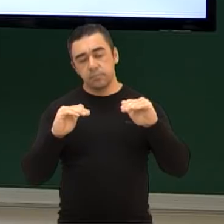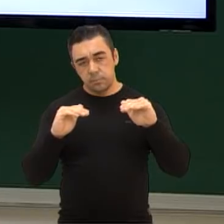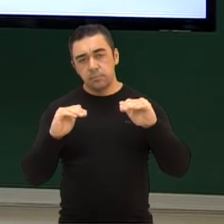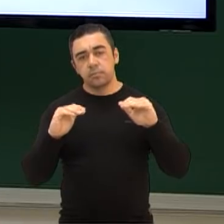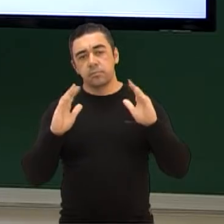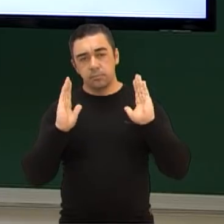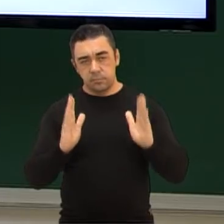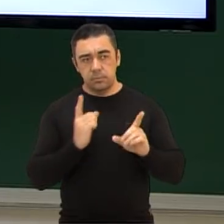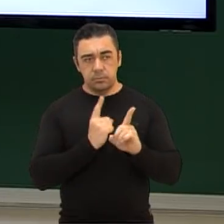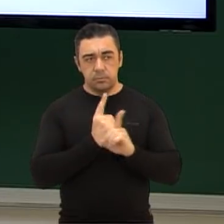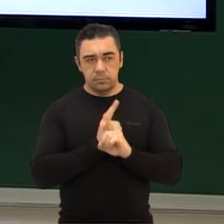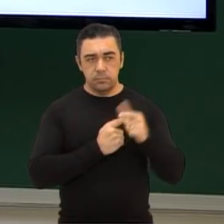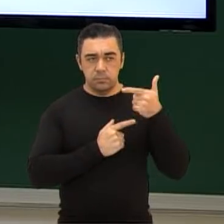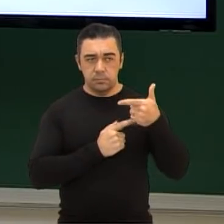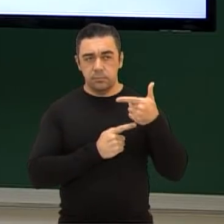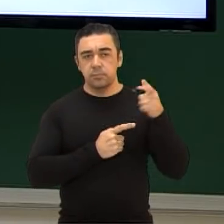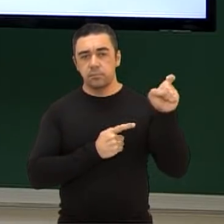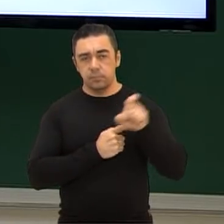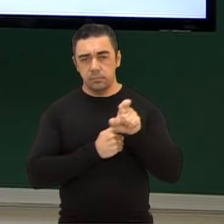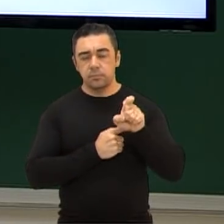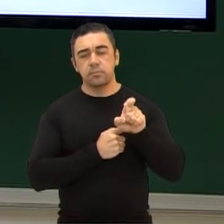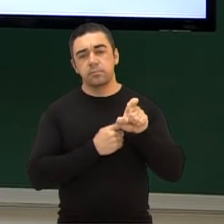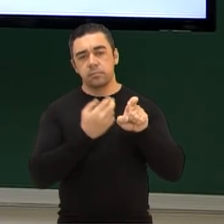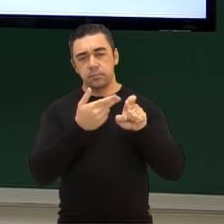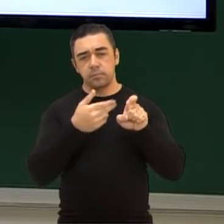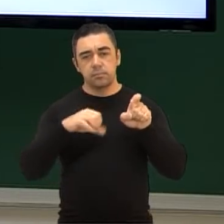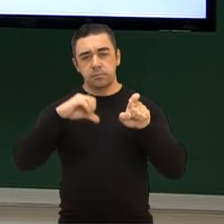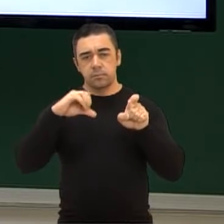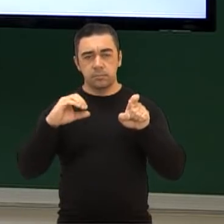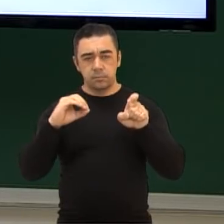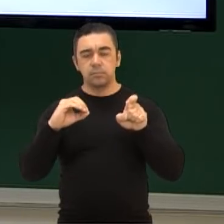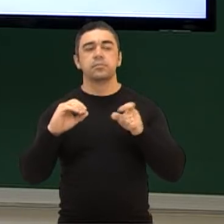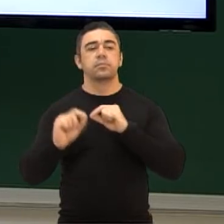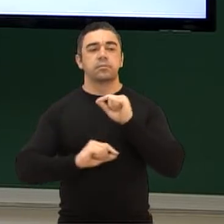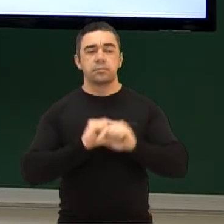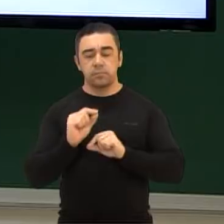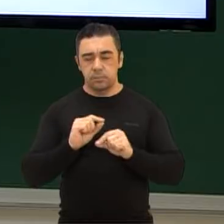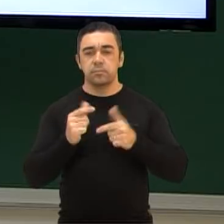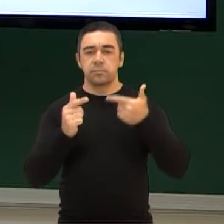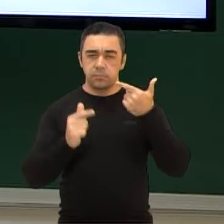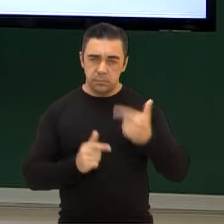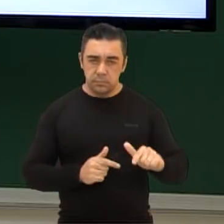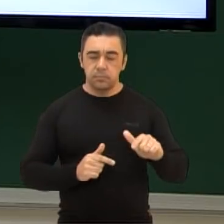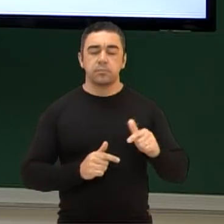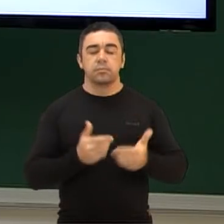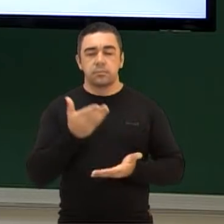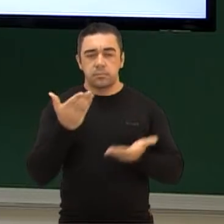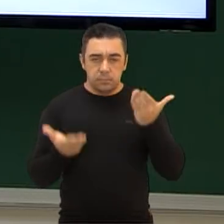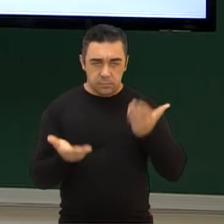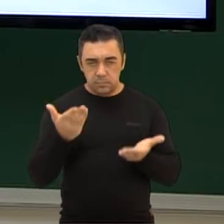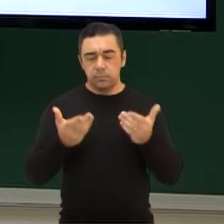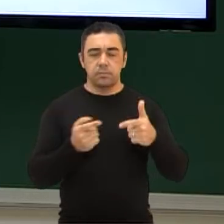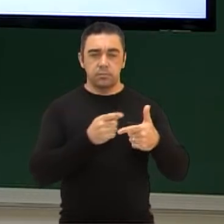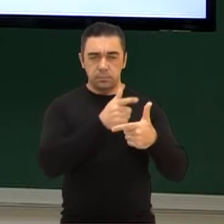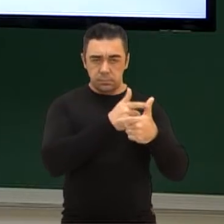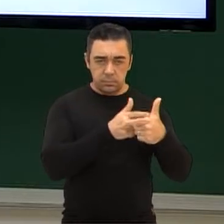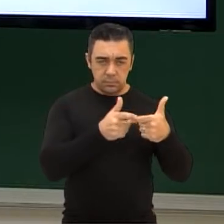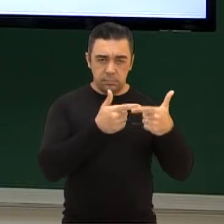Depois obtivemos 2x igual a 90 e utilizamos o nosso outro princípio, que é o